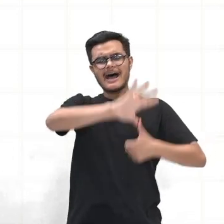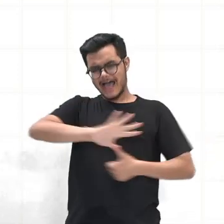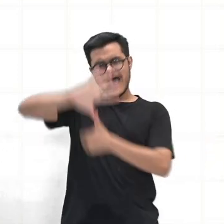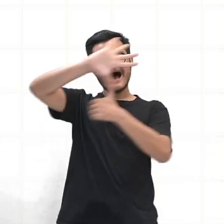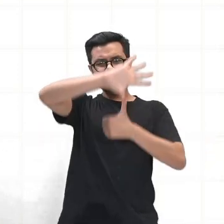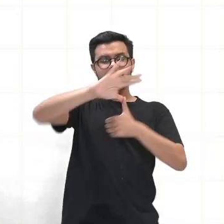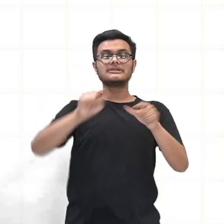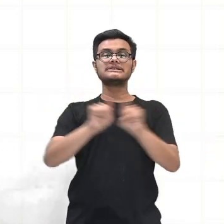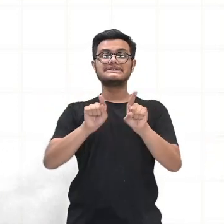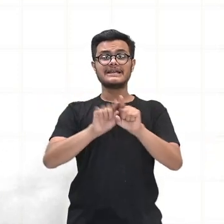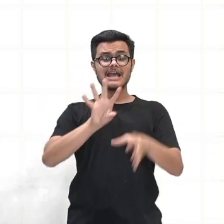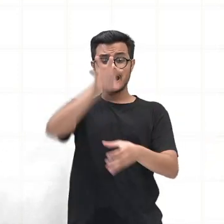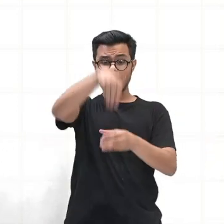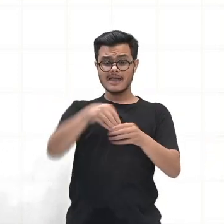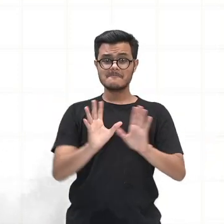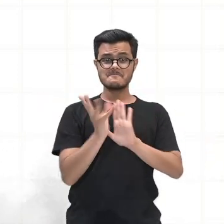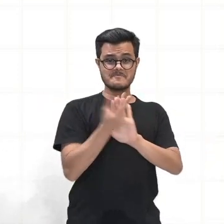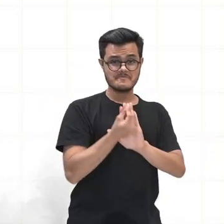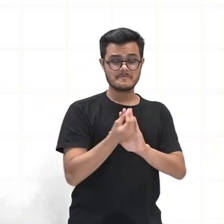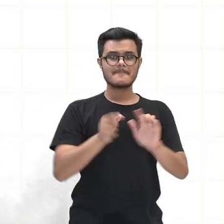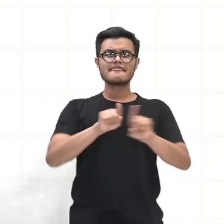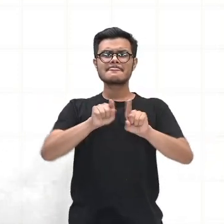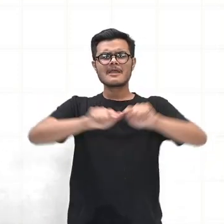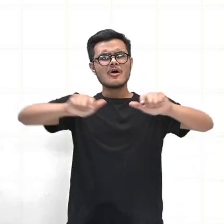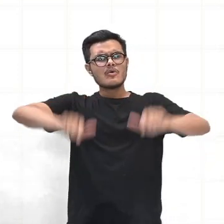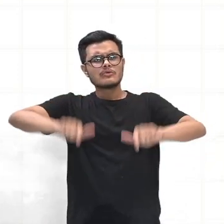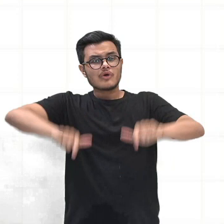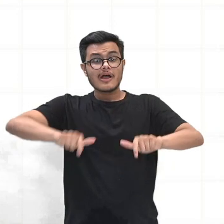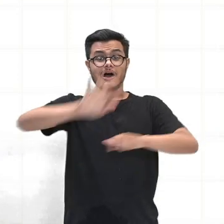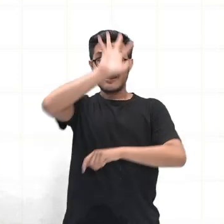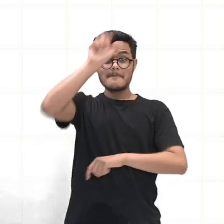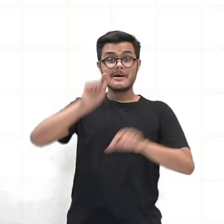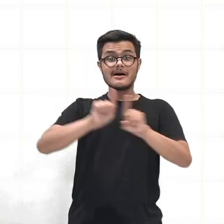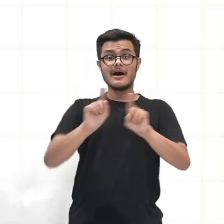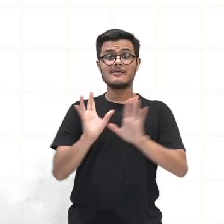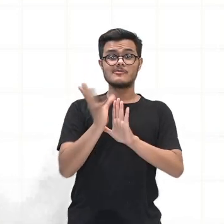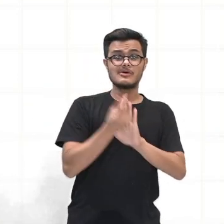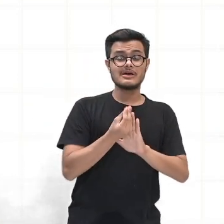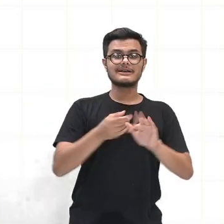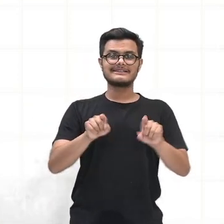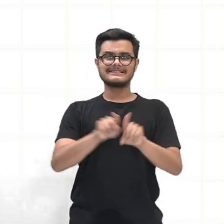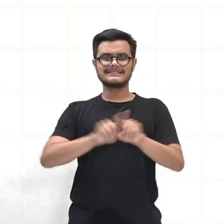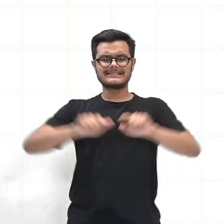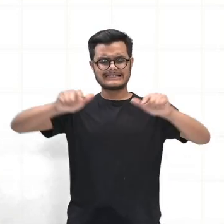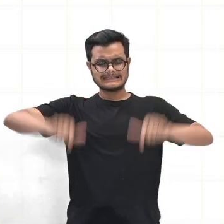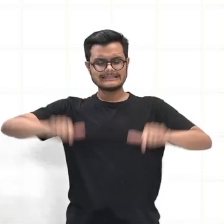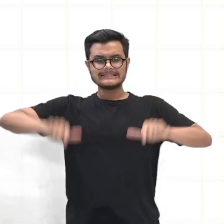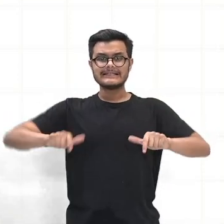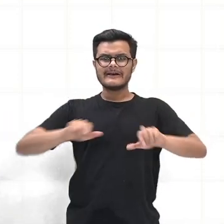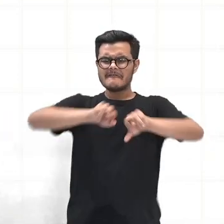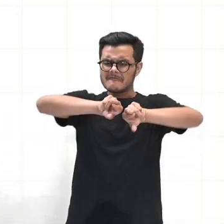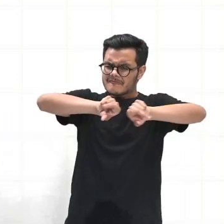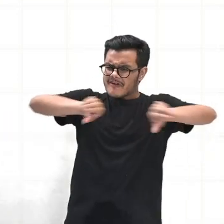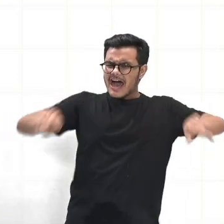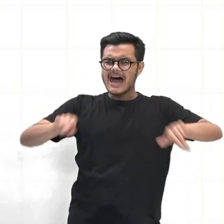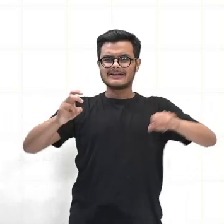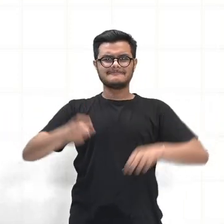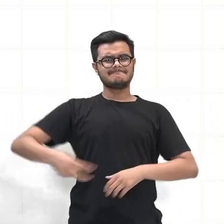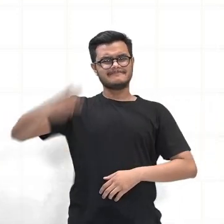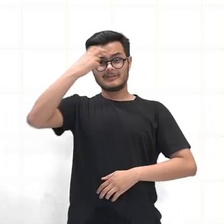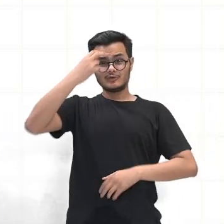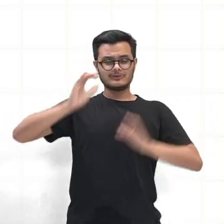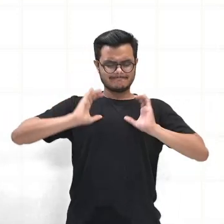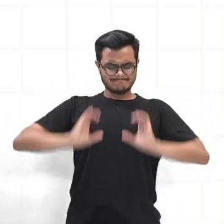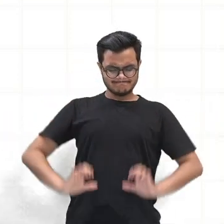principalmente aqui dentro da Amazônia, a região amazônica ela era uma região rica em diversidade étnica